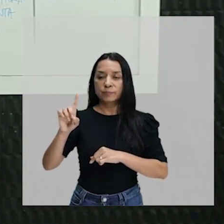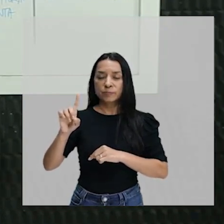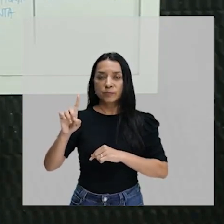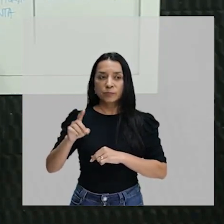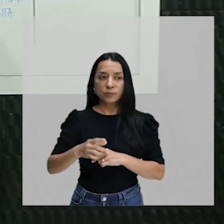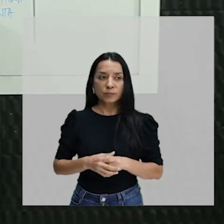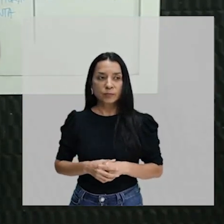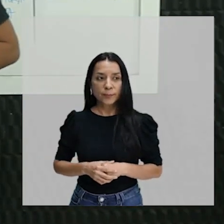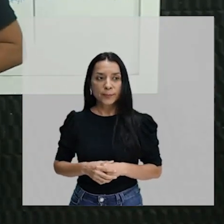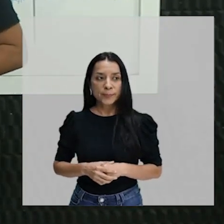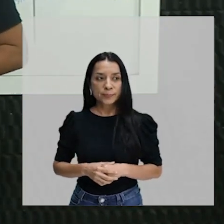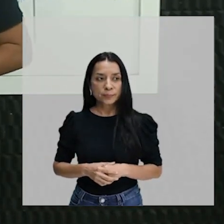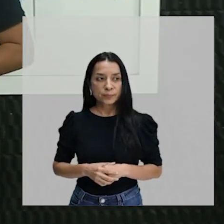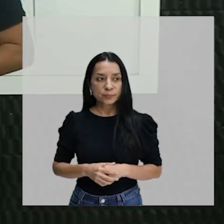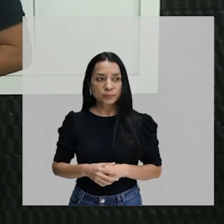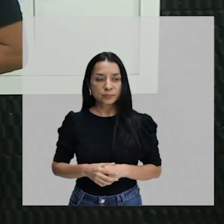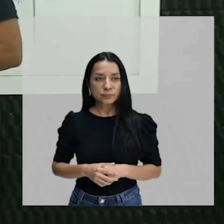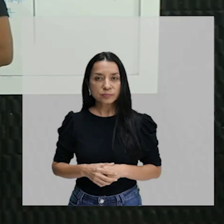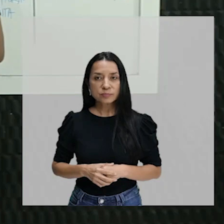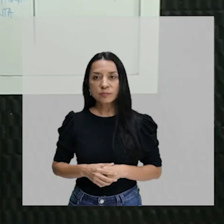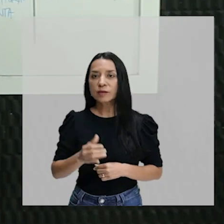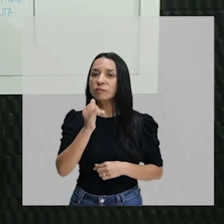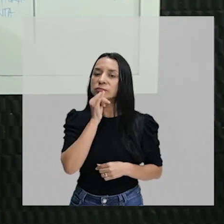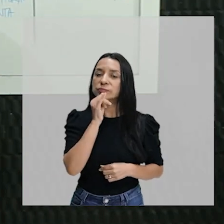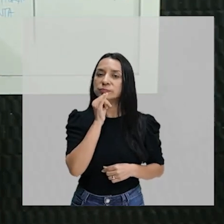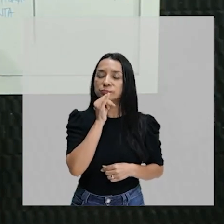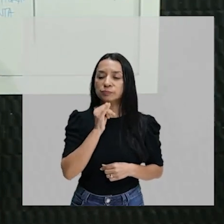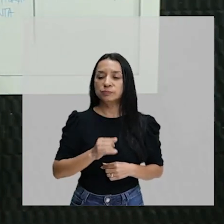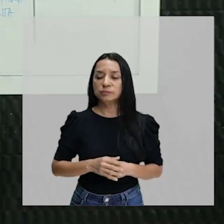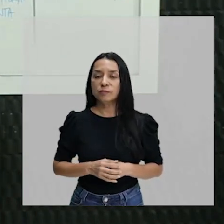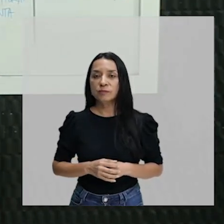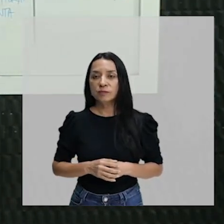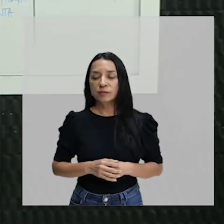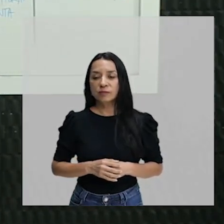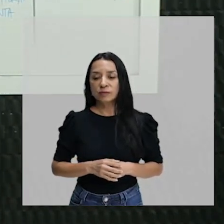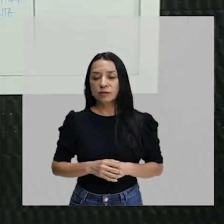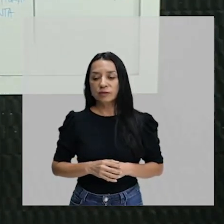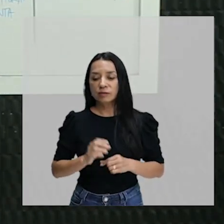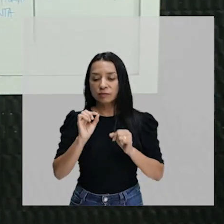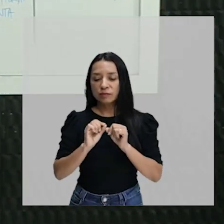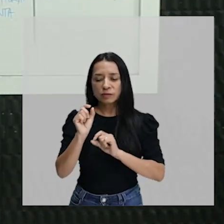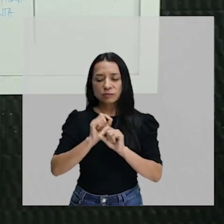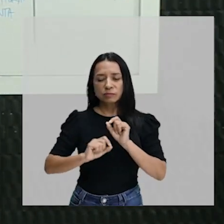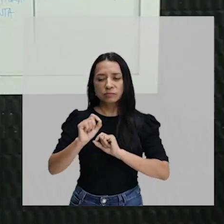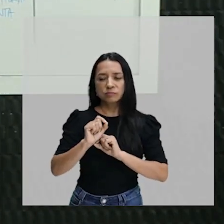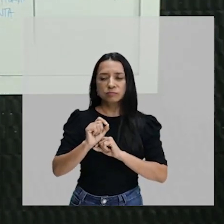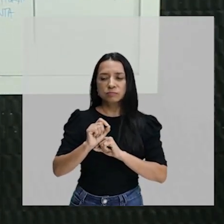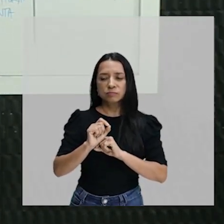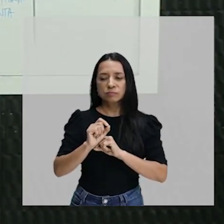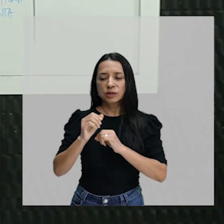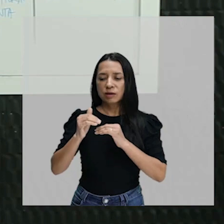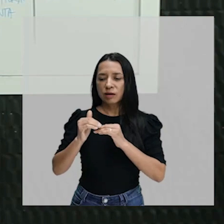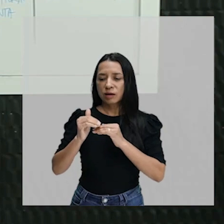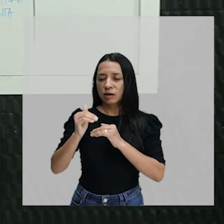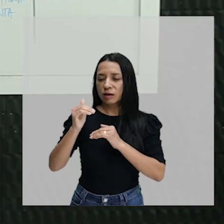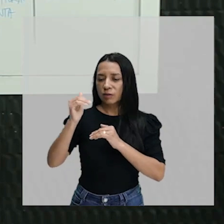consegue pegar um trabalho em 10 dias vamos supor que eu faço o seguinte eu vou aumentar